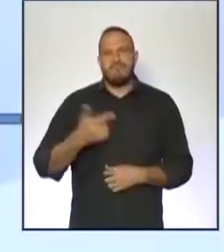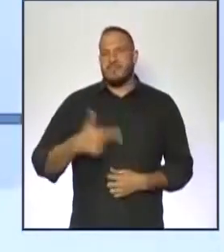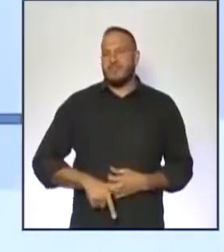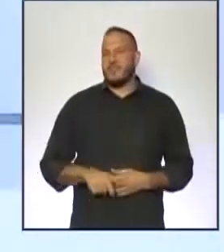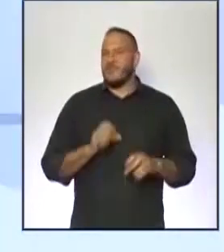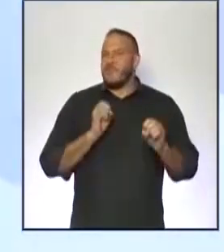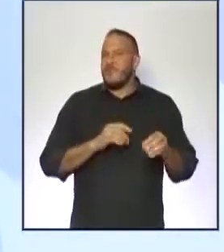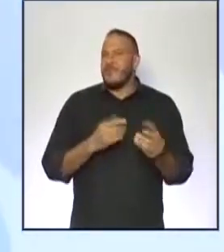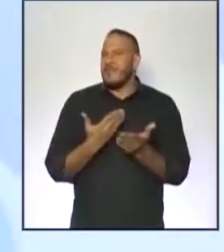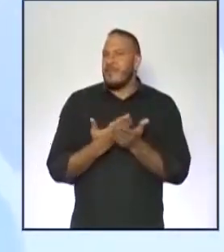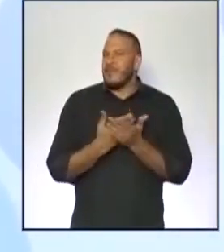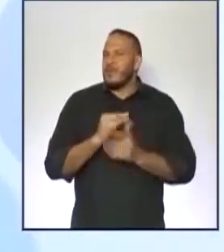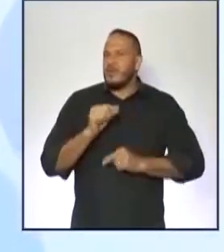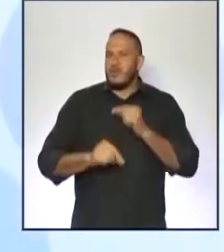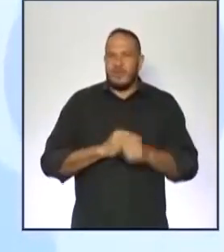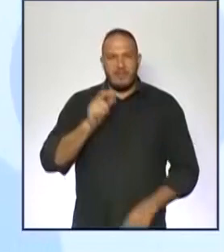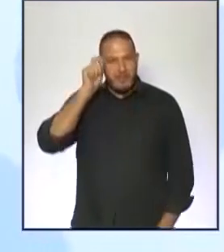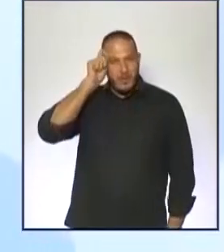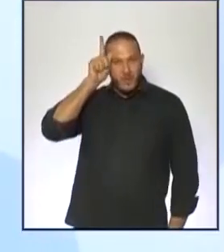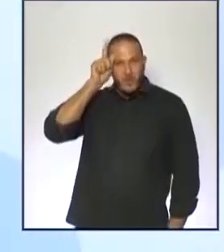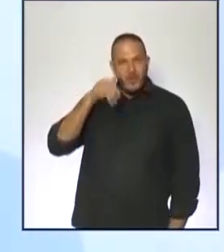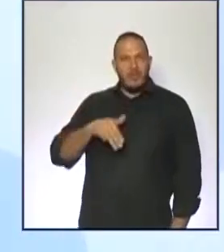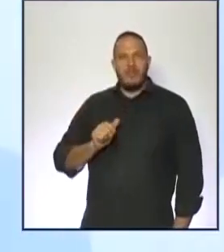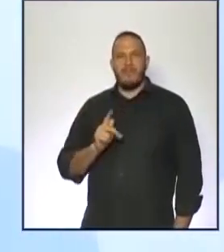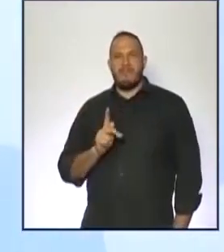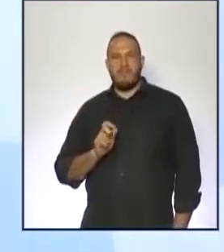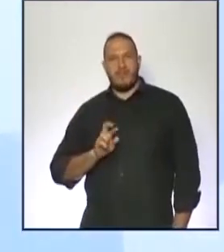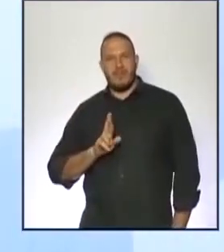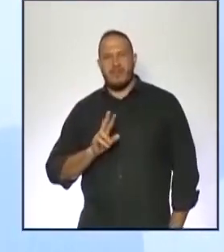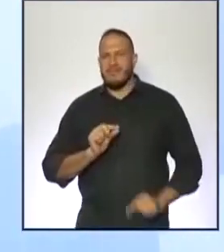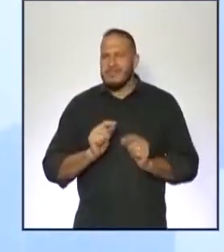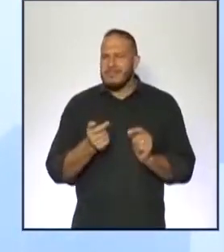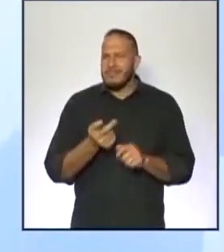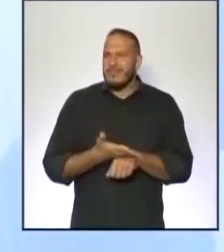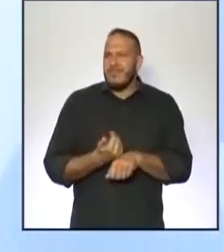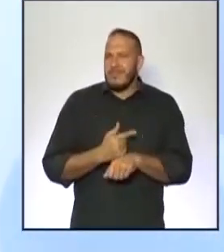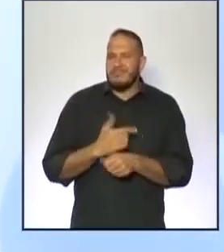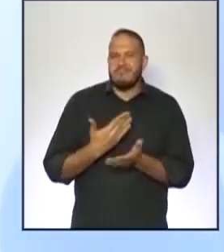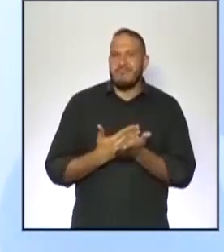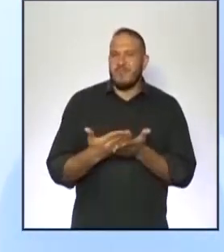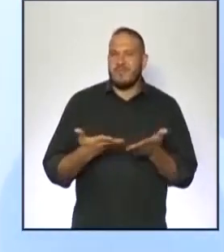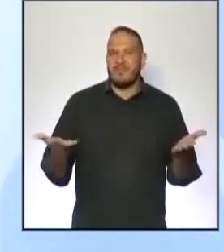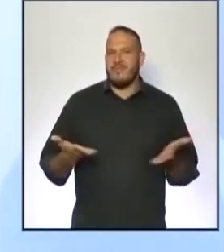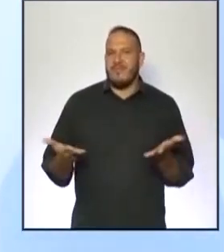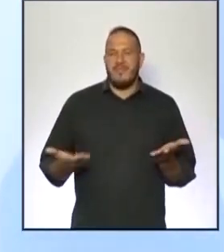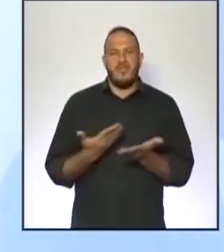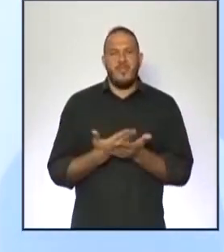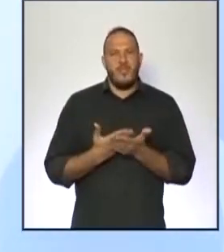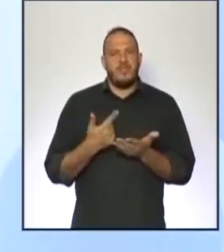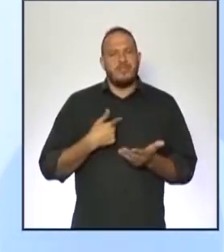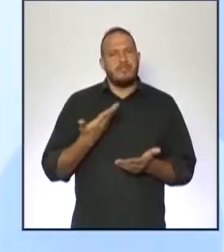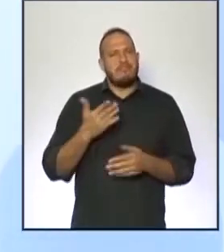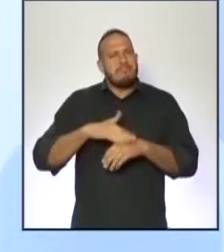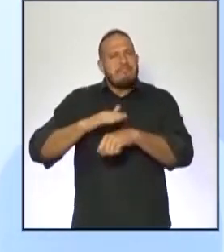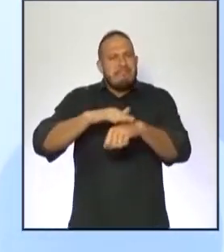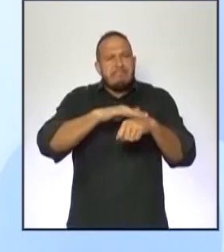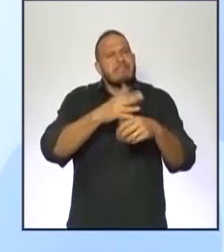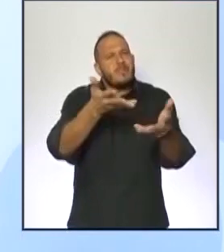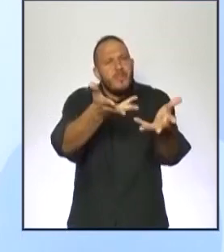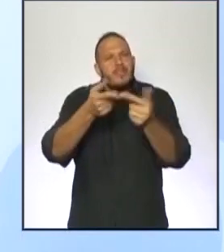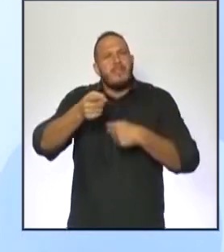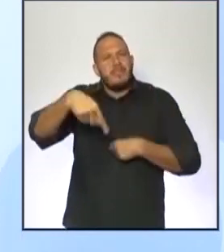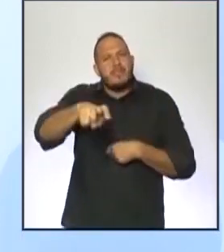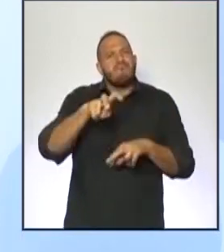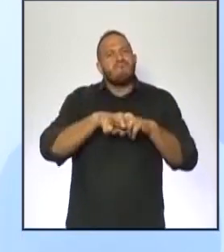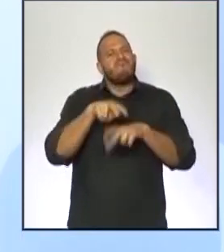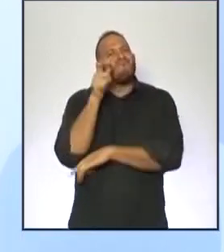aula sobre cultura maker. Mas antes da gente começar a nossa aula de hoje, quero fazer um convite a você que está aí sentado